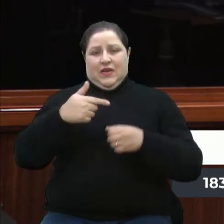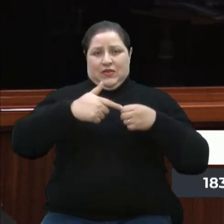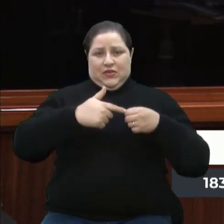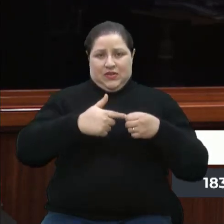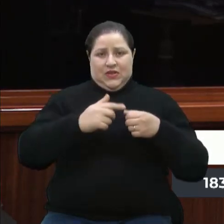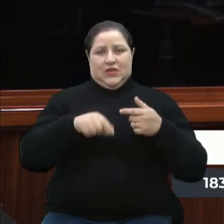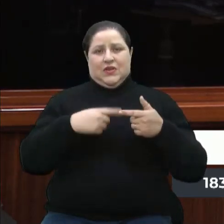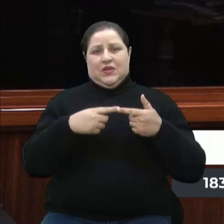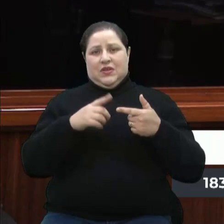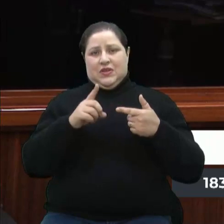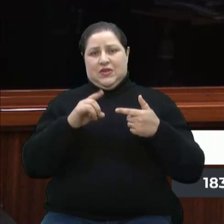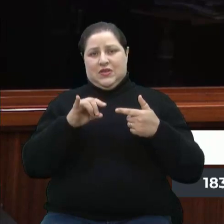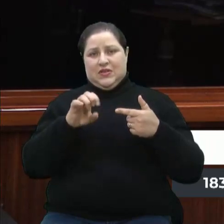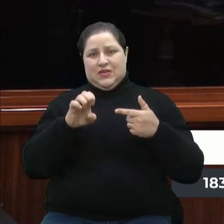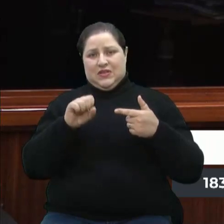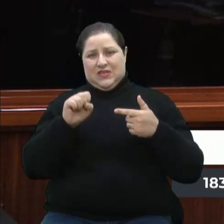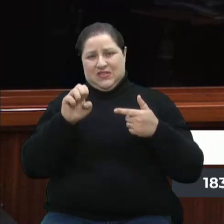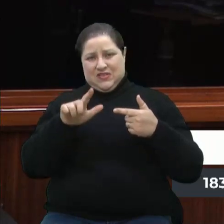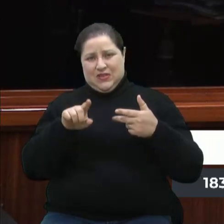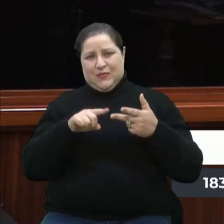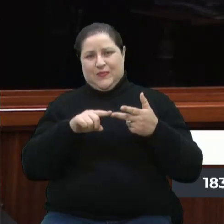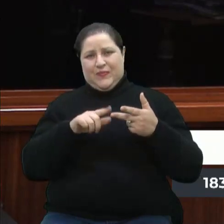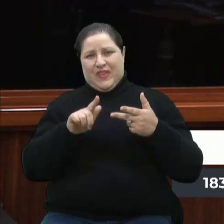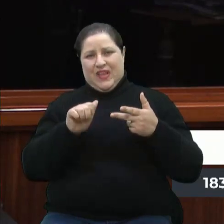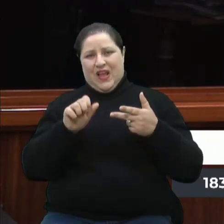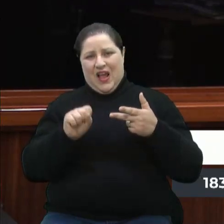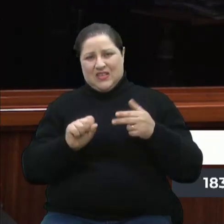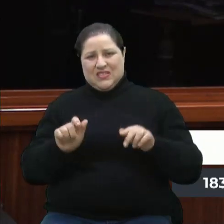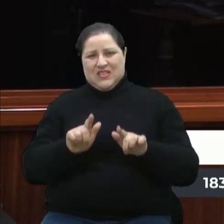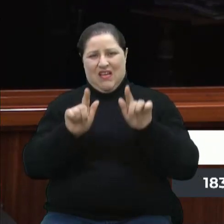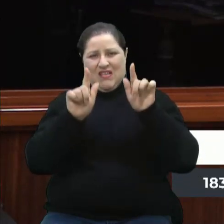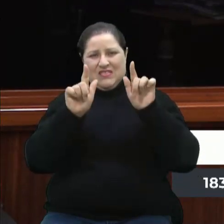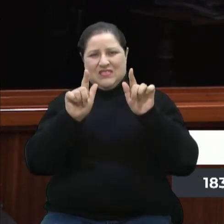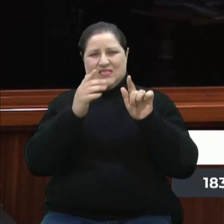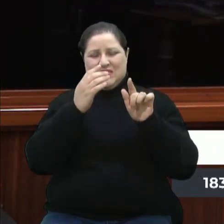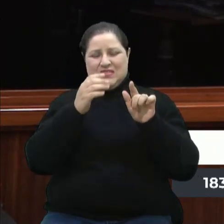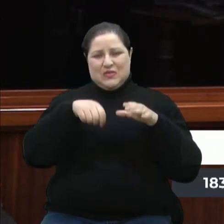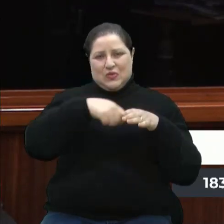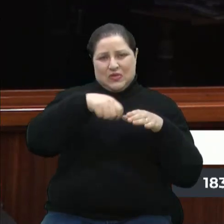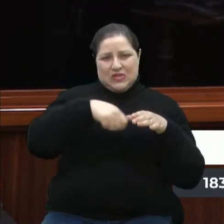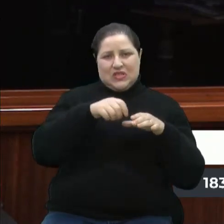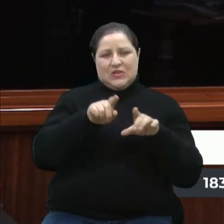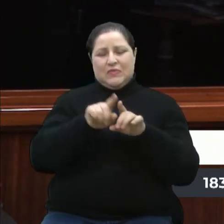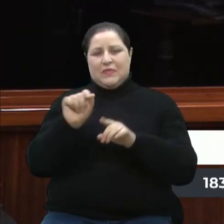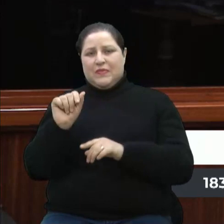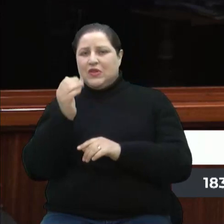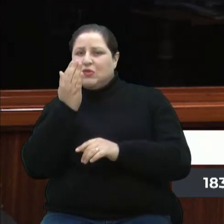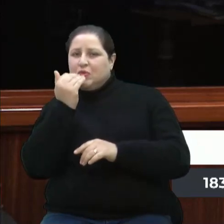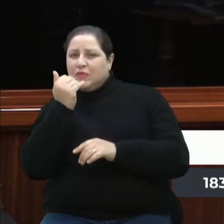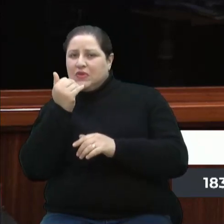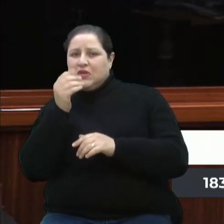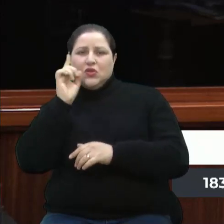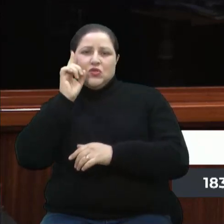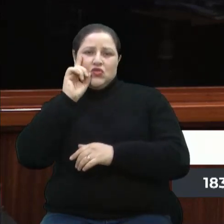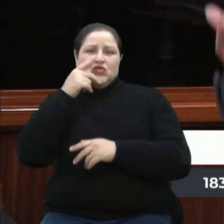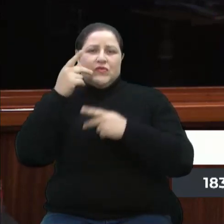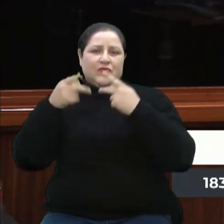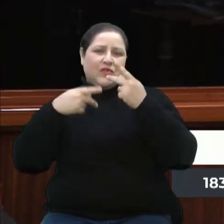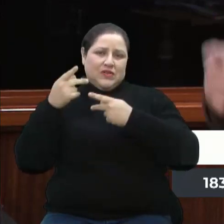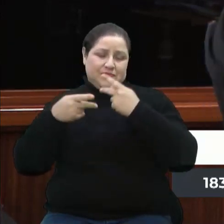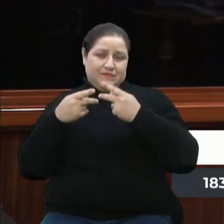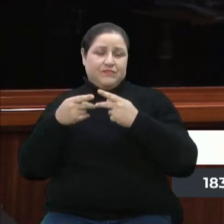gasolina, ao diesel, ao gás de cozinha, ao preço da alimentação. Temos falado isso cotidianamente. E